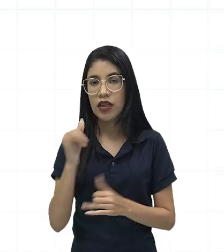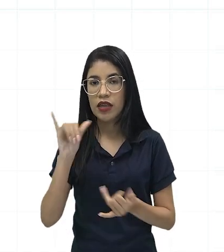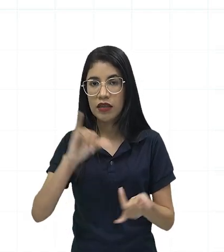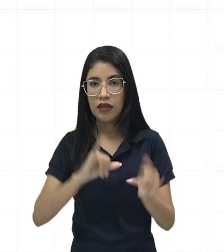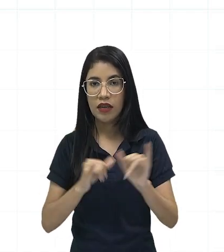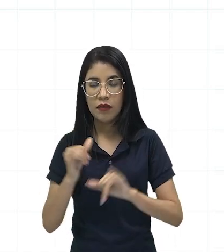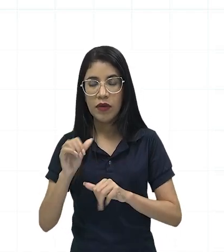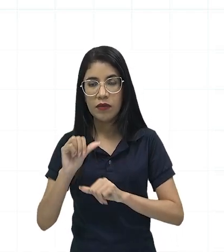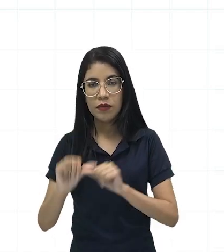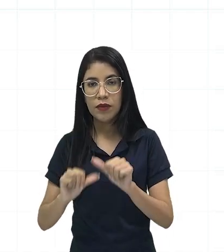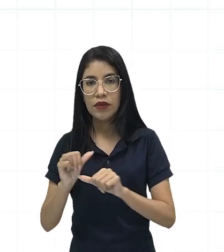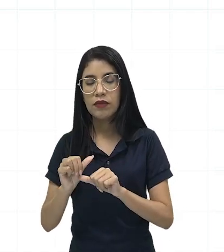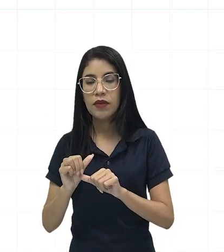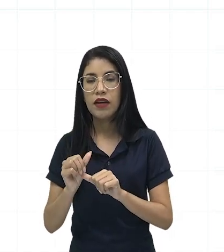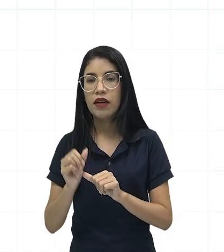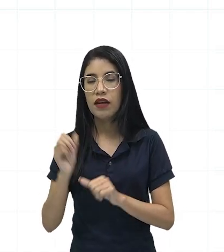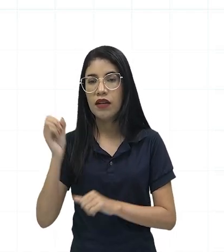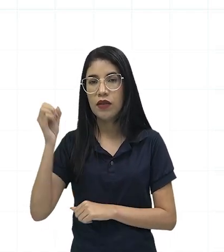de energia.